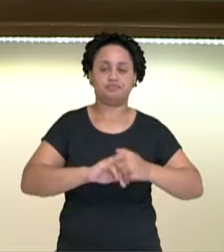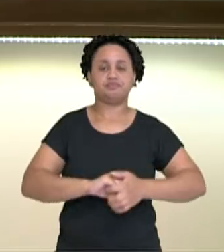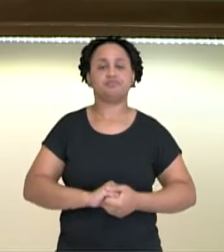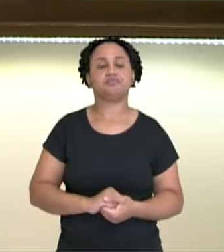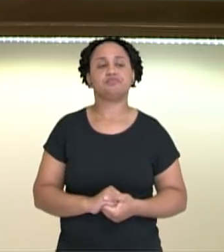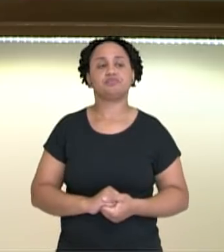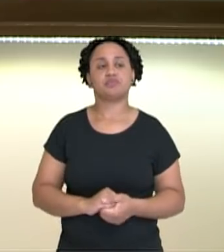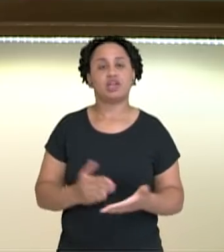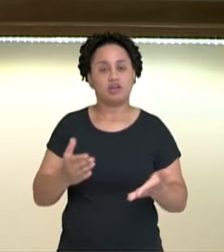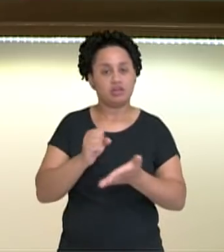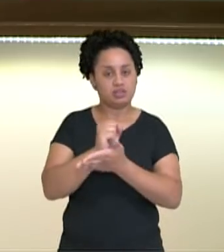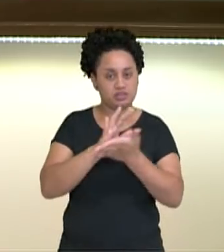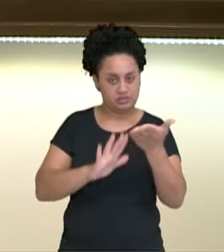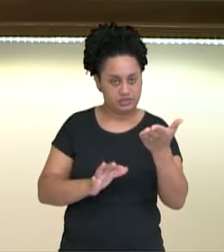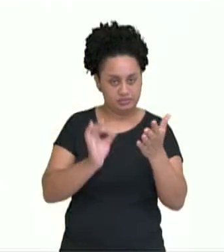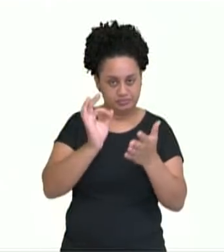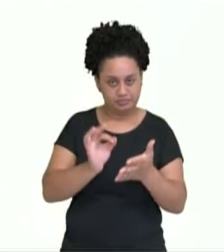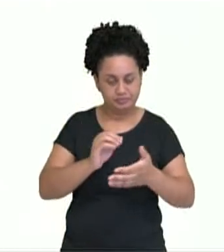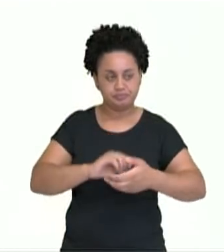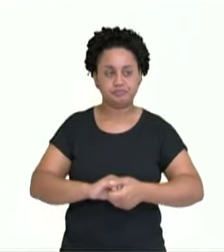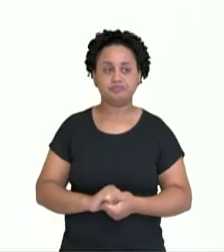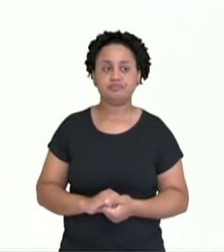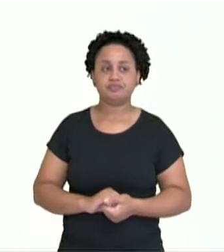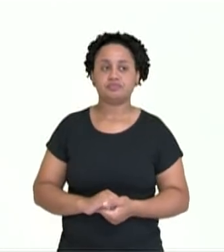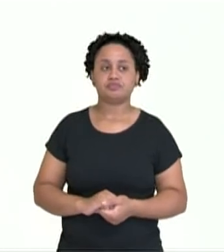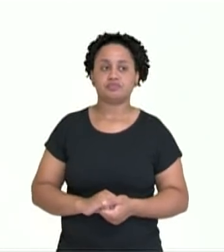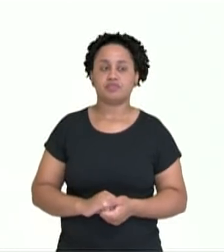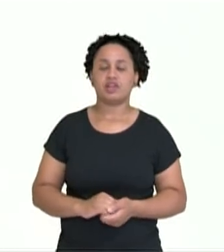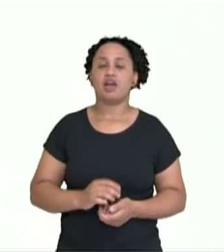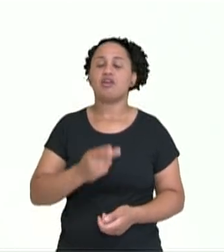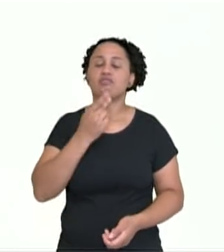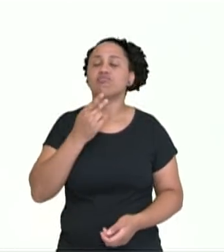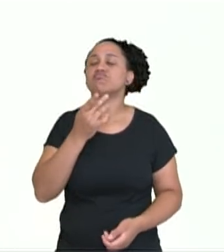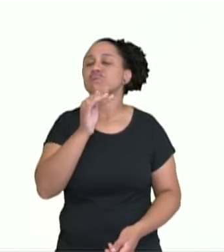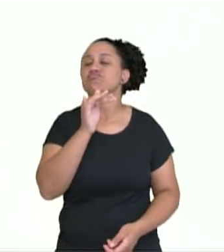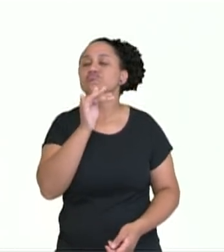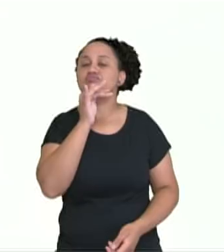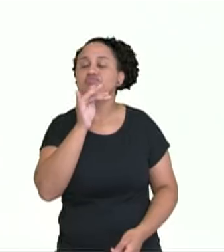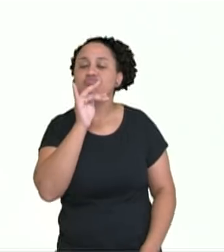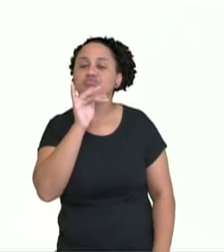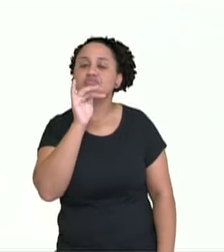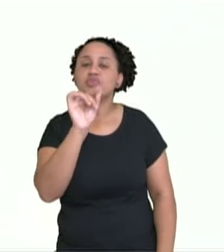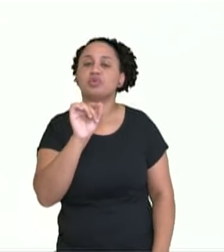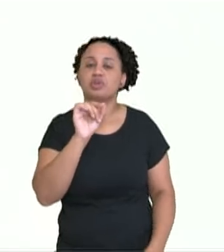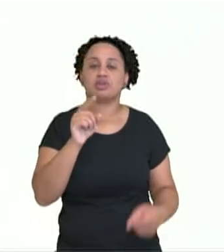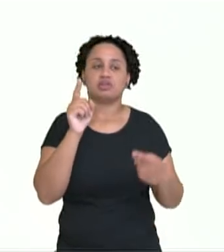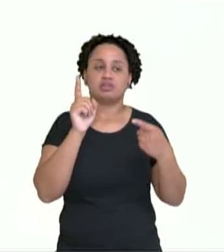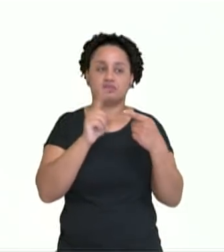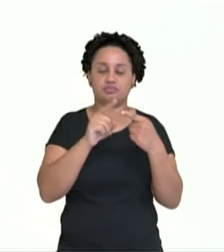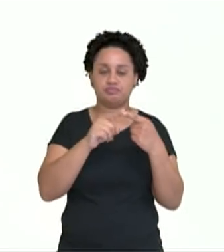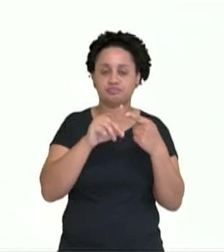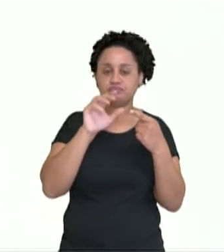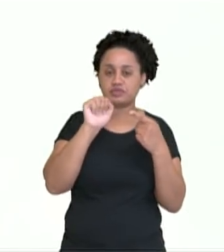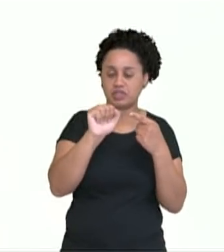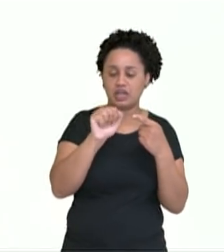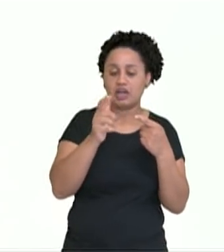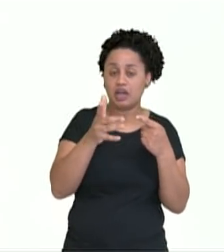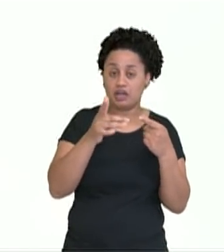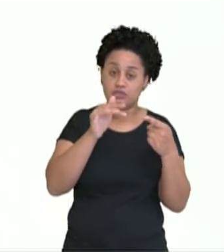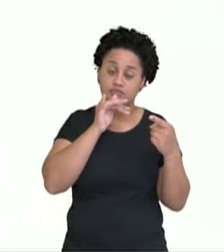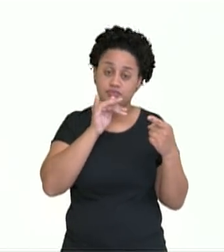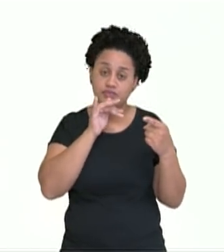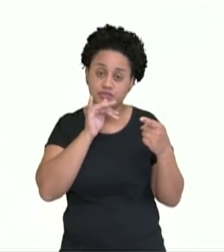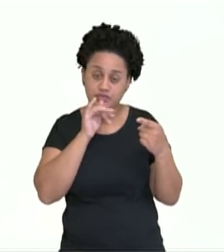Vamos fazer uma atividade agora, pessoal? Cite um exemplo de... Eu gostaria que vocês dessem um